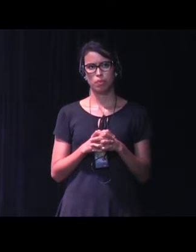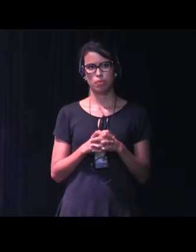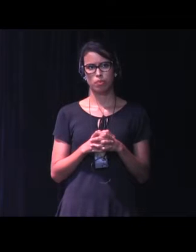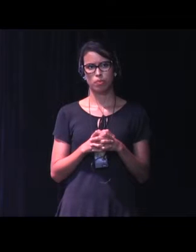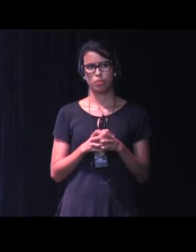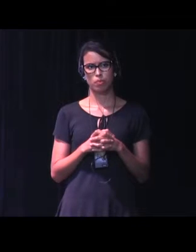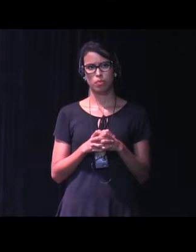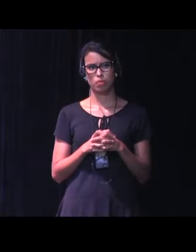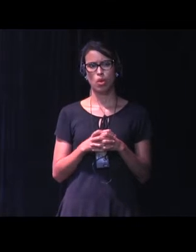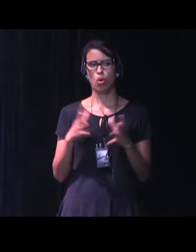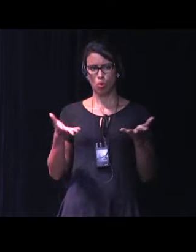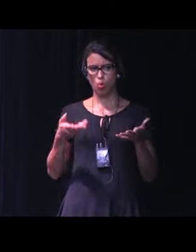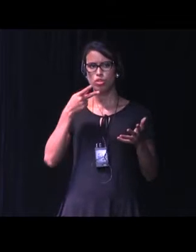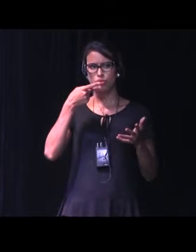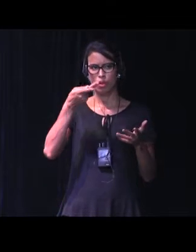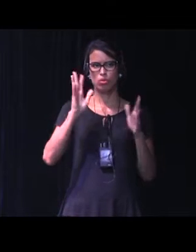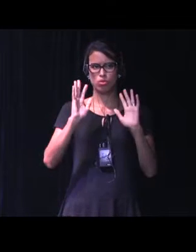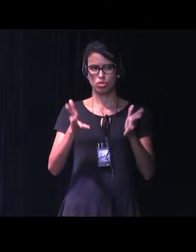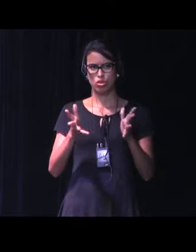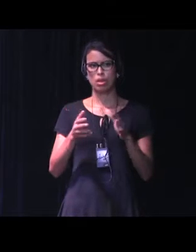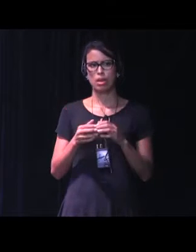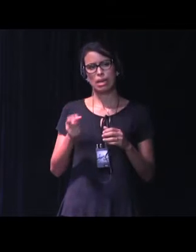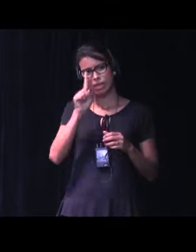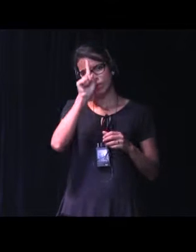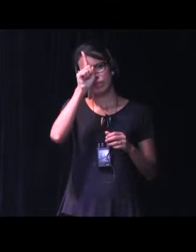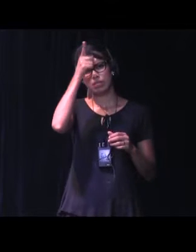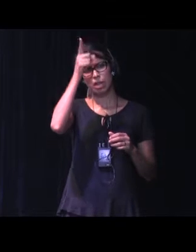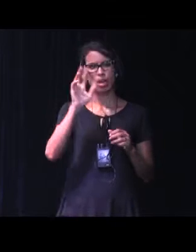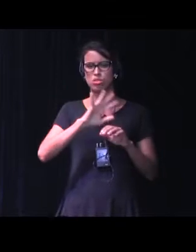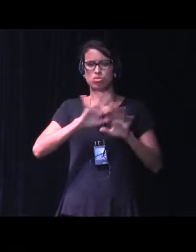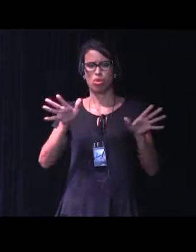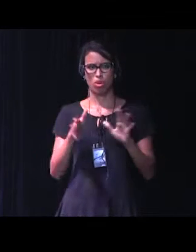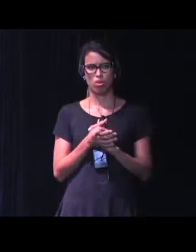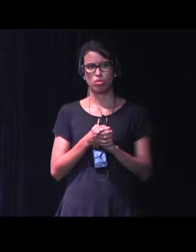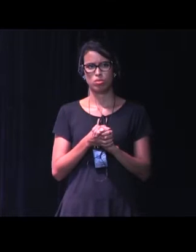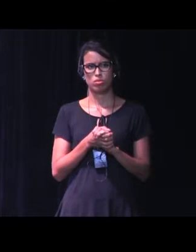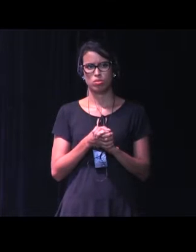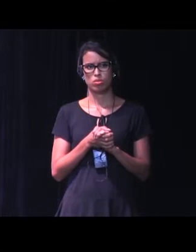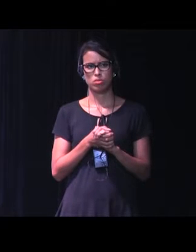Uma coisa que falavam hoje de invenção, não inventar por inventar,